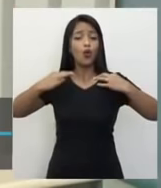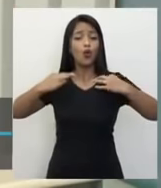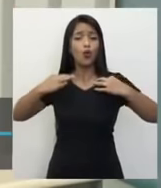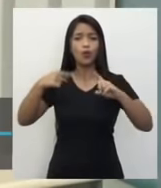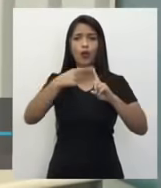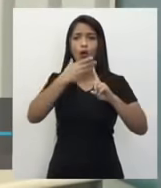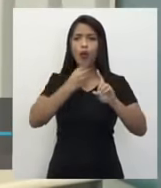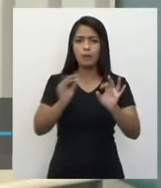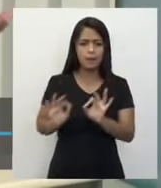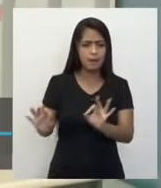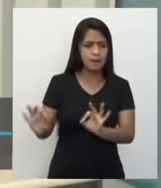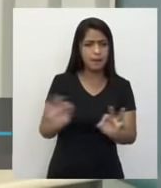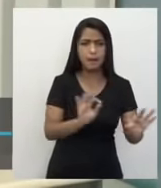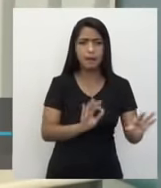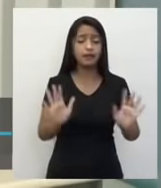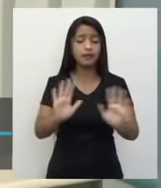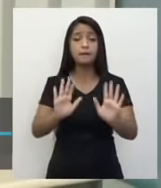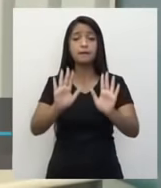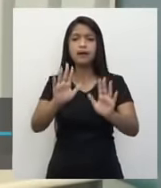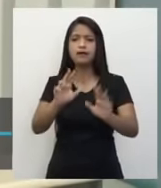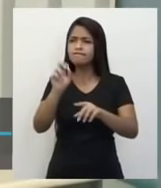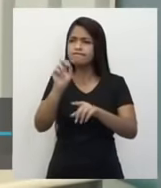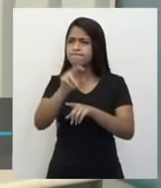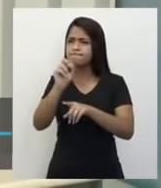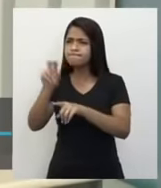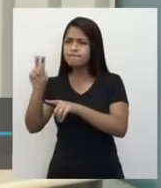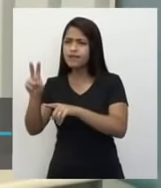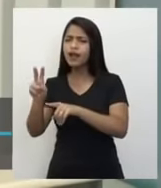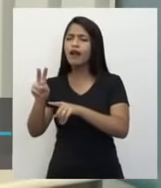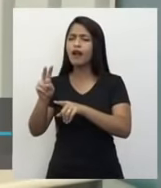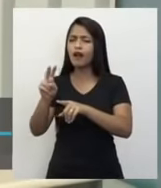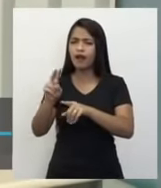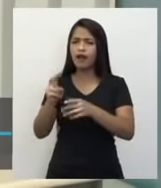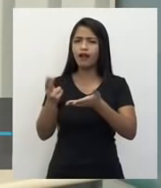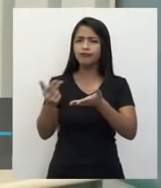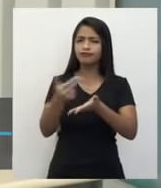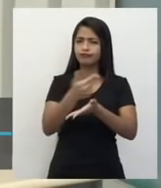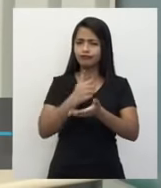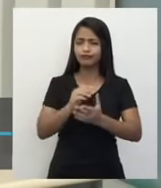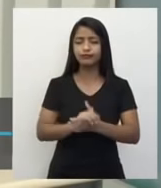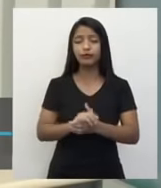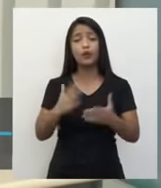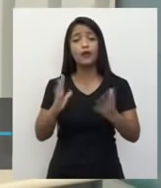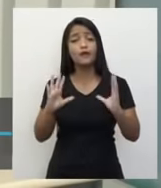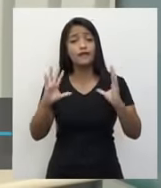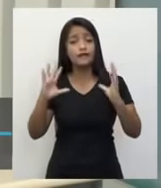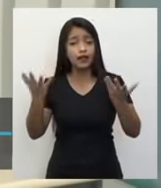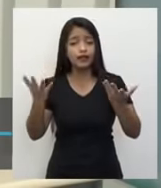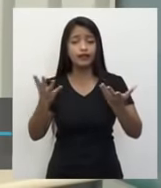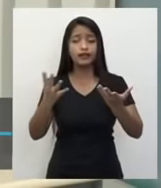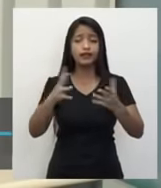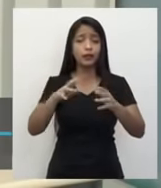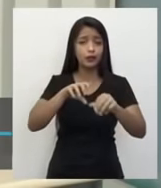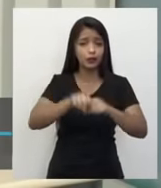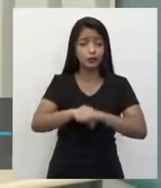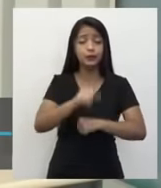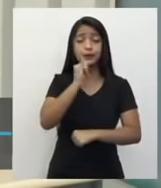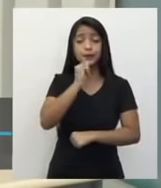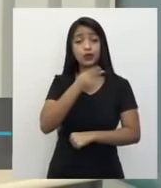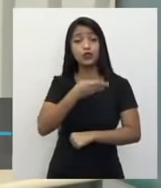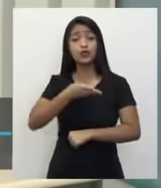coisas ao redor que ele pode pensar nisso também, tá? Festas, formatura. Por exemplo, eu já fui numa festa